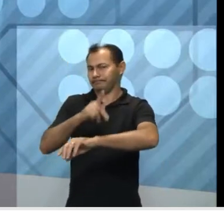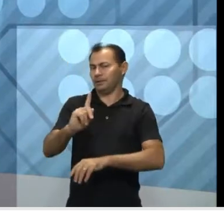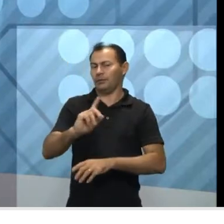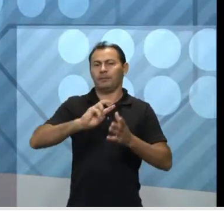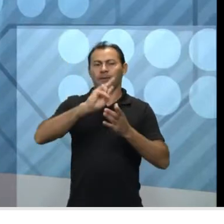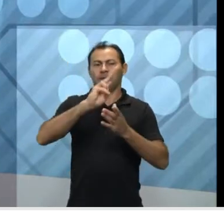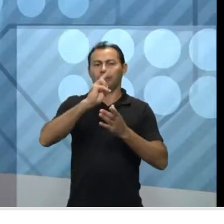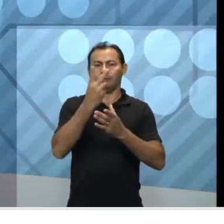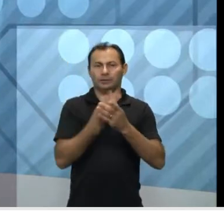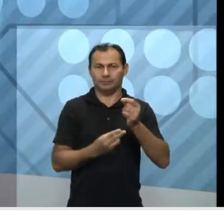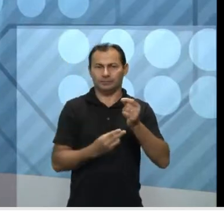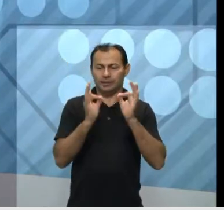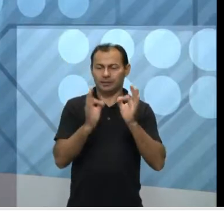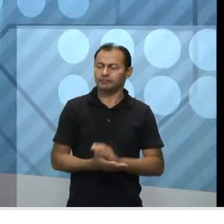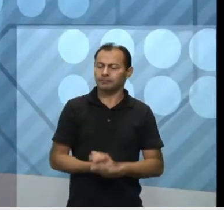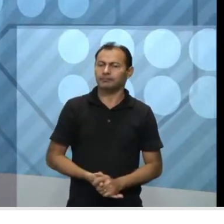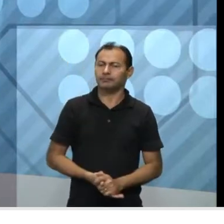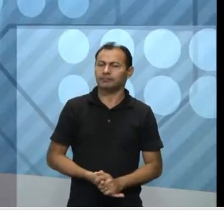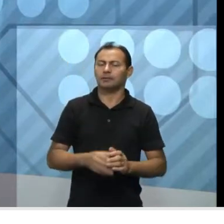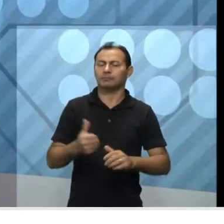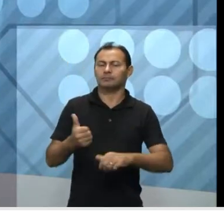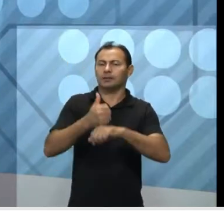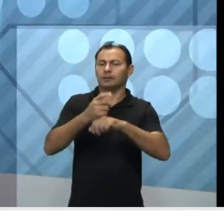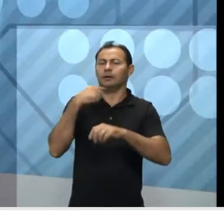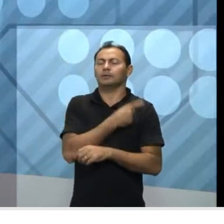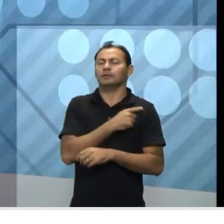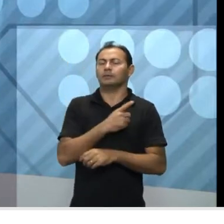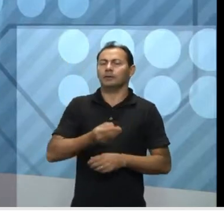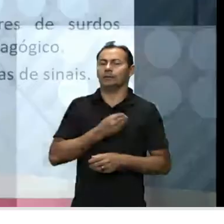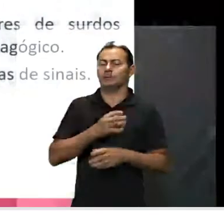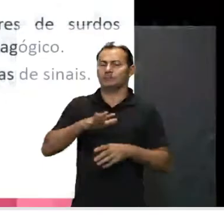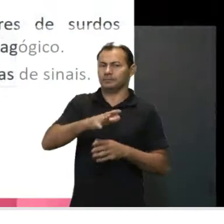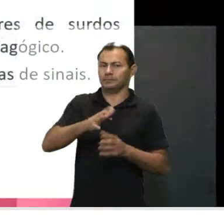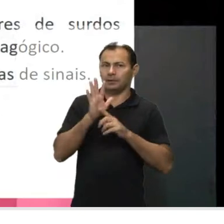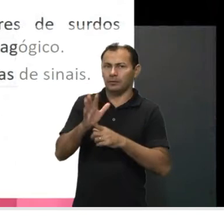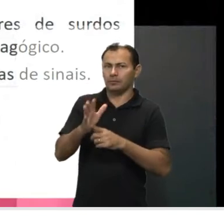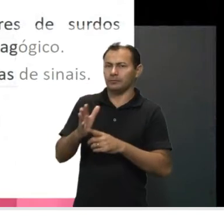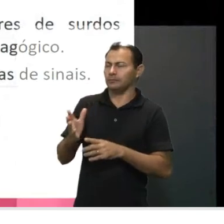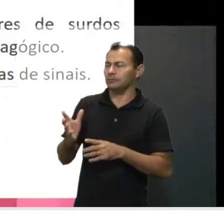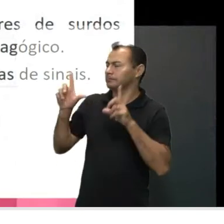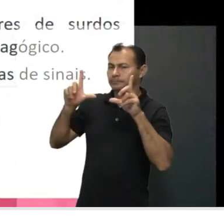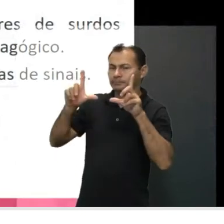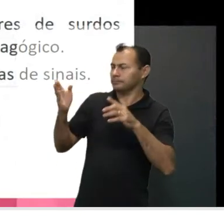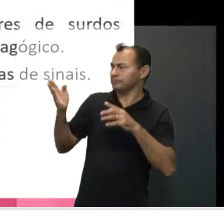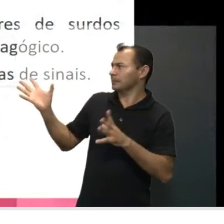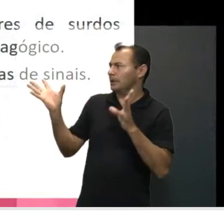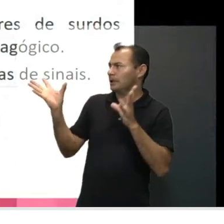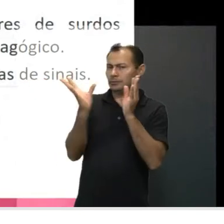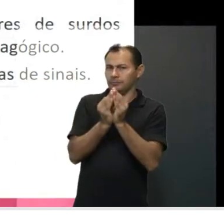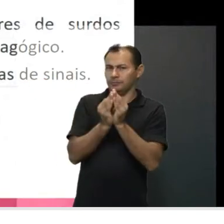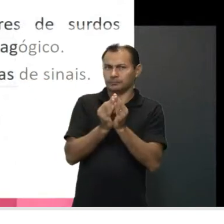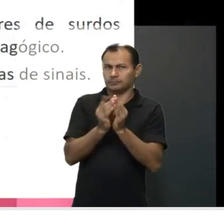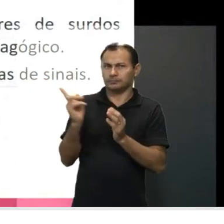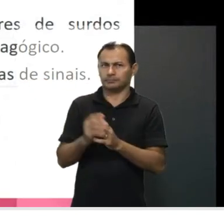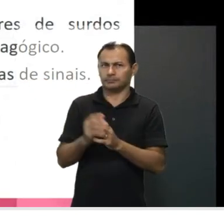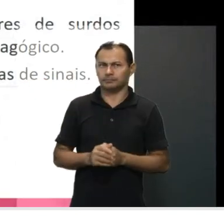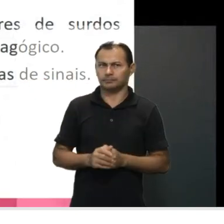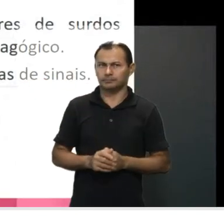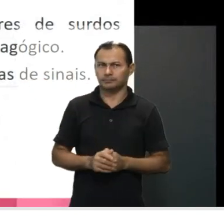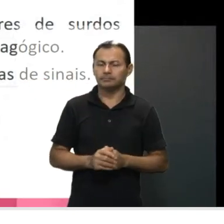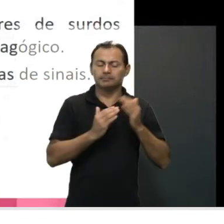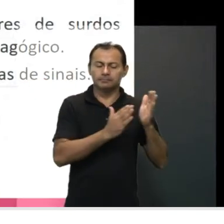nós nos encontramos neste cenário. No quadro, eu coloco um resuminho para você desse processo histórico e que a Clarice,